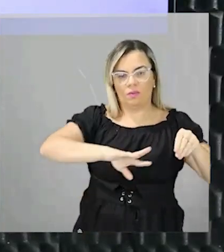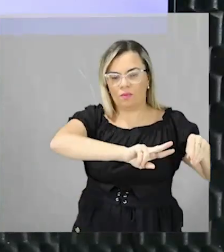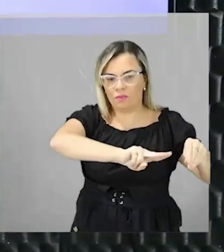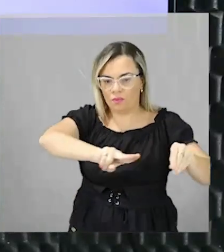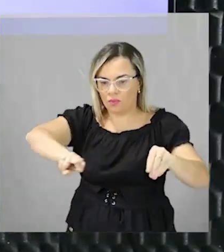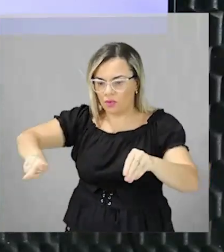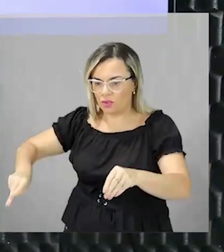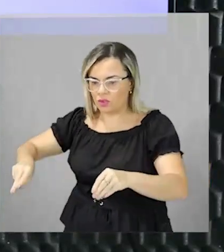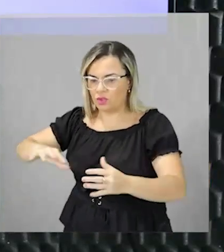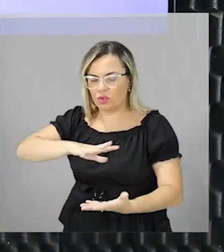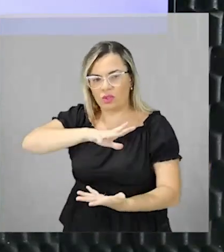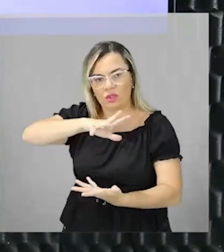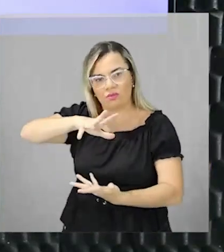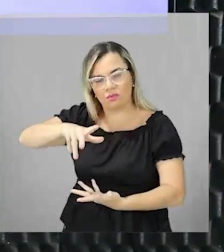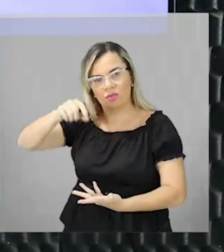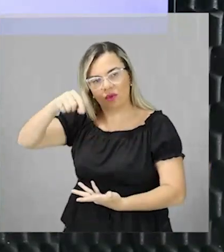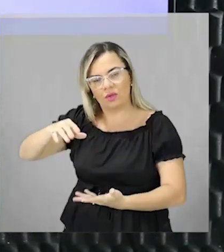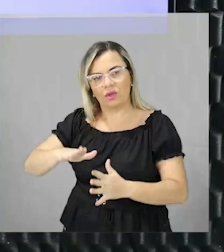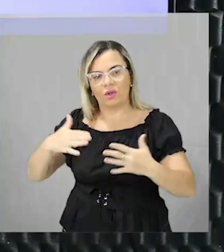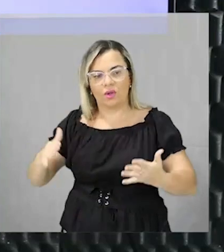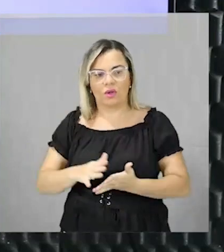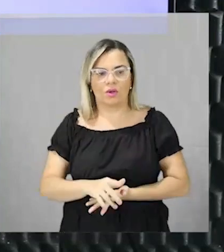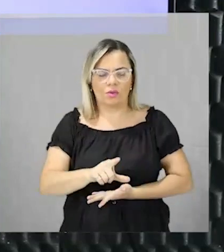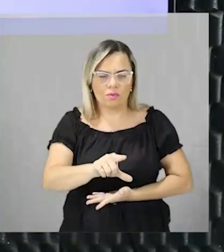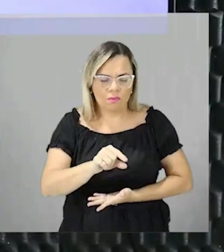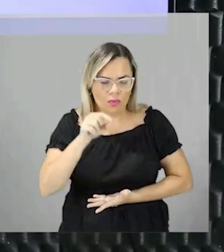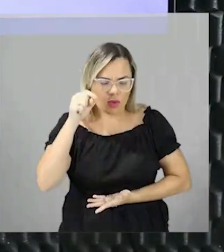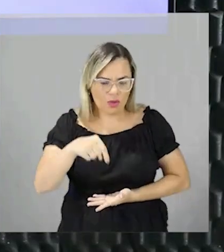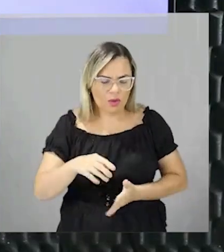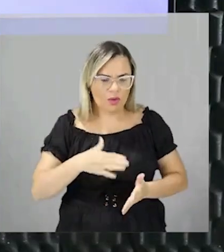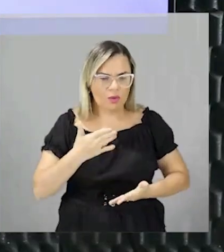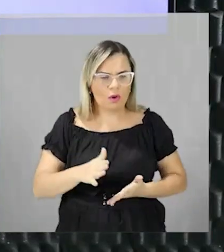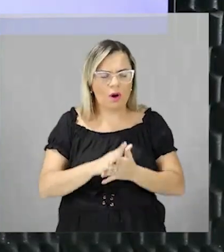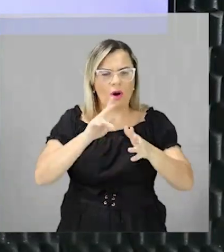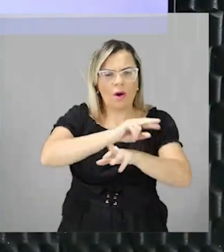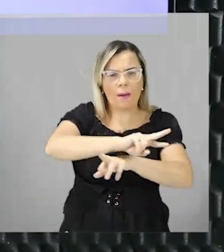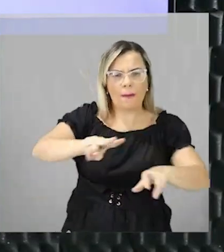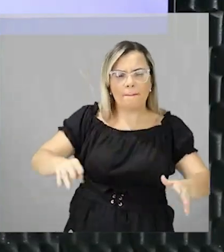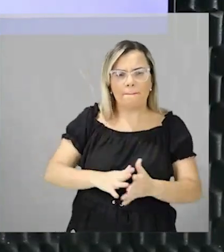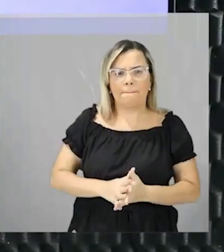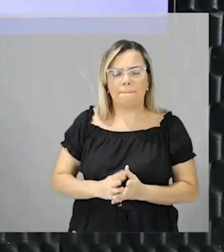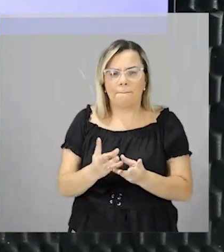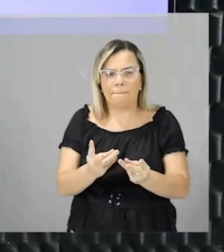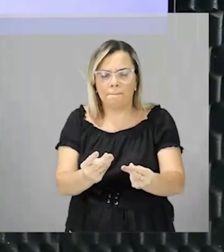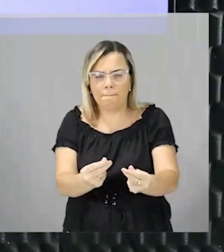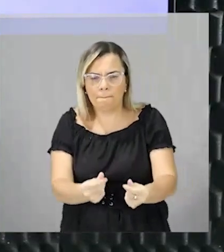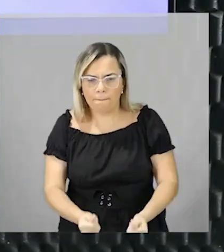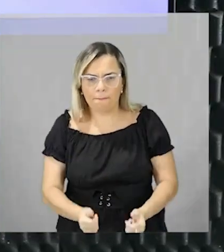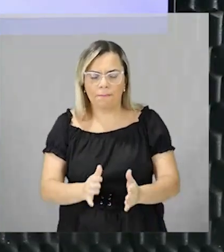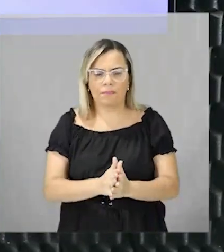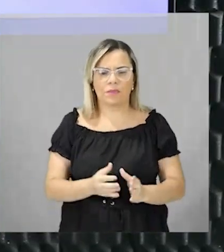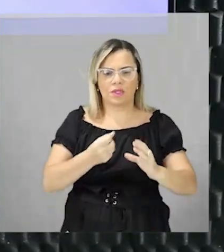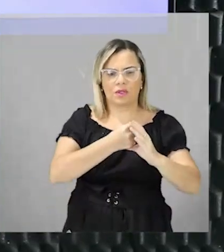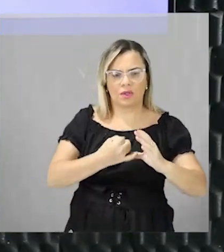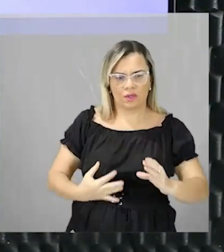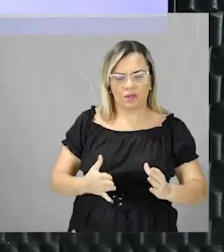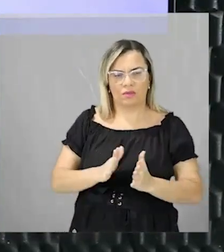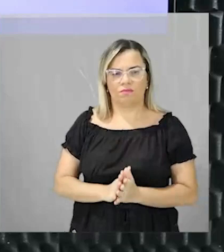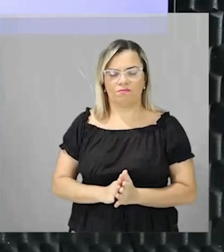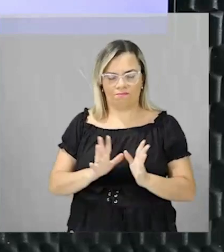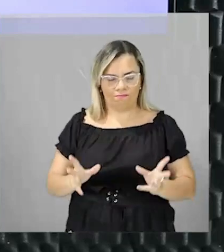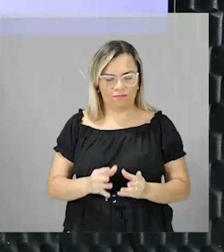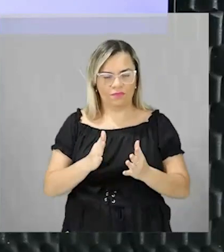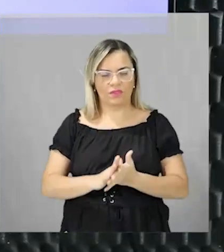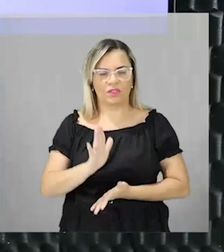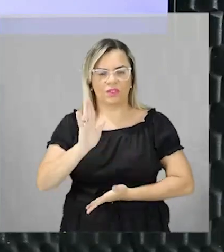dispostos aí na superfície, tá certo? Então, quando tu pega uma rocha, ela pode ter variados tipos de materiais na sua composição. Fechou?